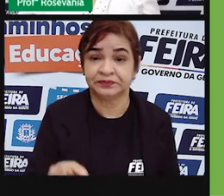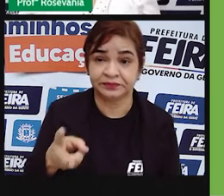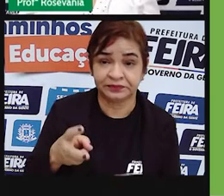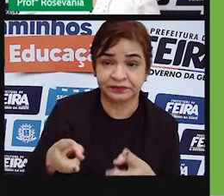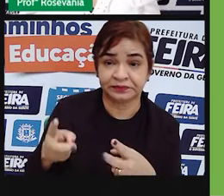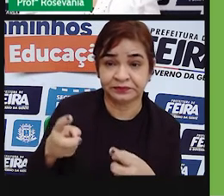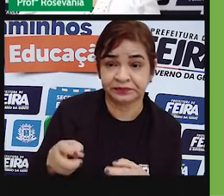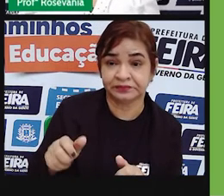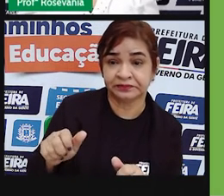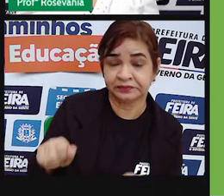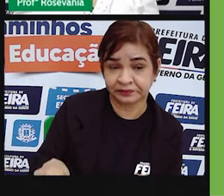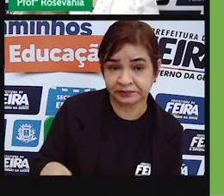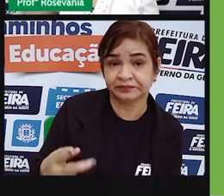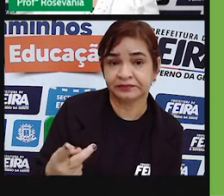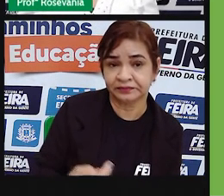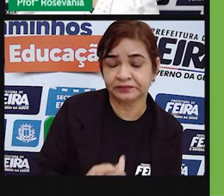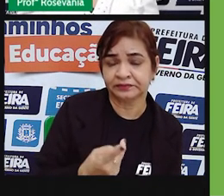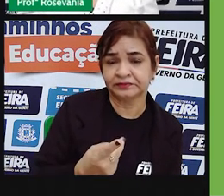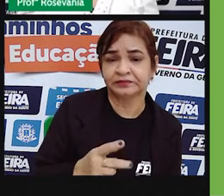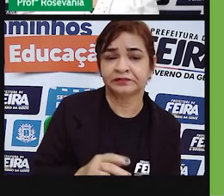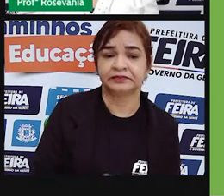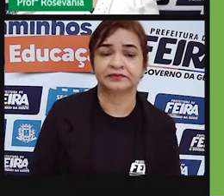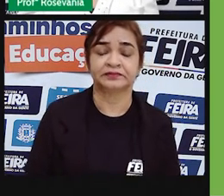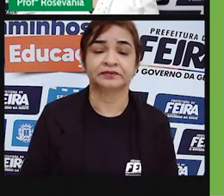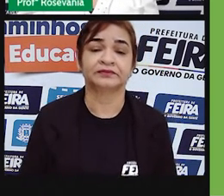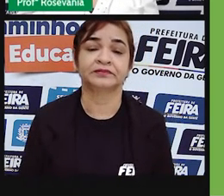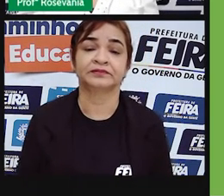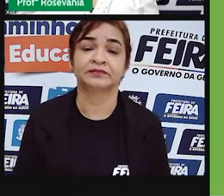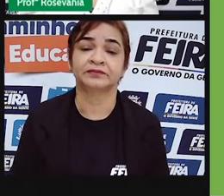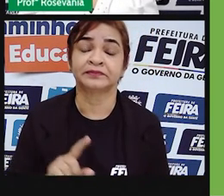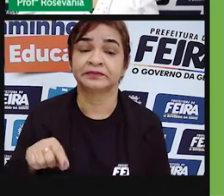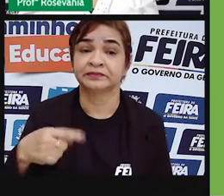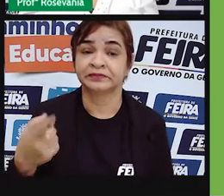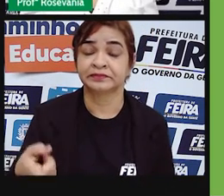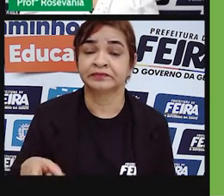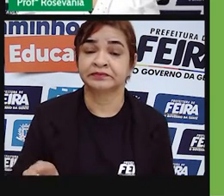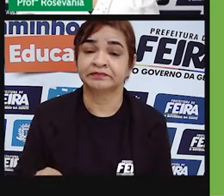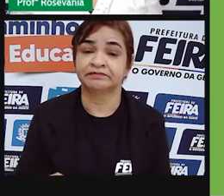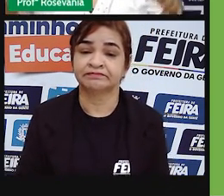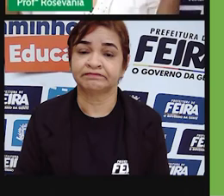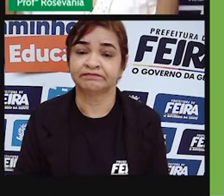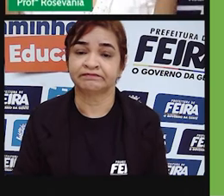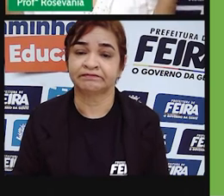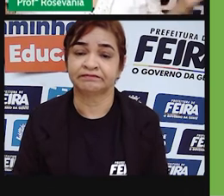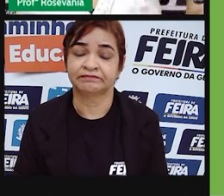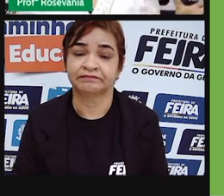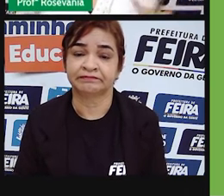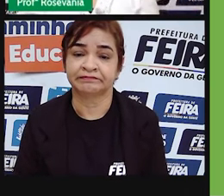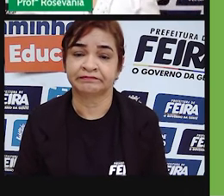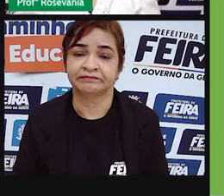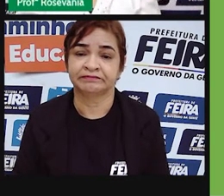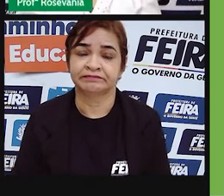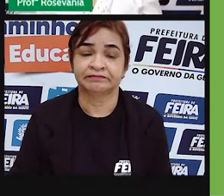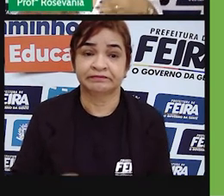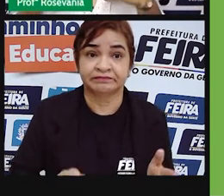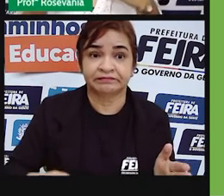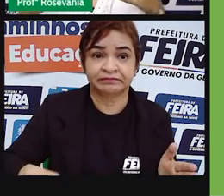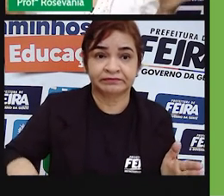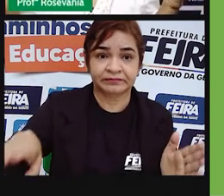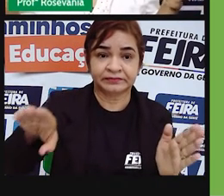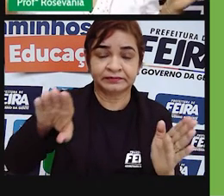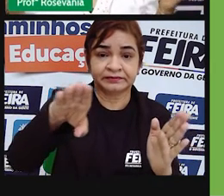observar com os termos outro outro fenômeno também são os tsunamis esse aquelas ondas gigantescas